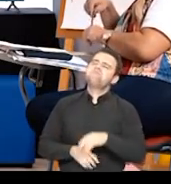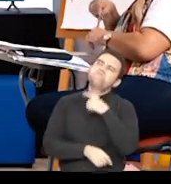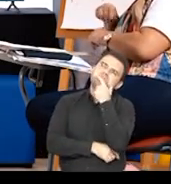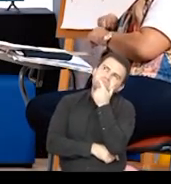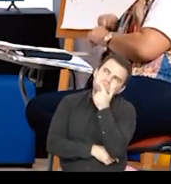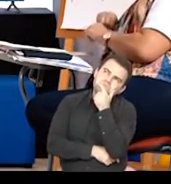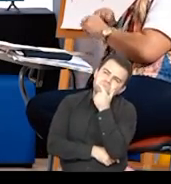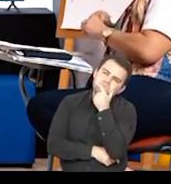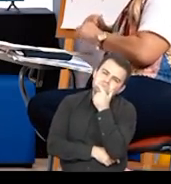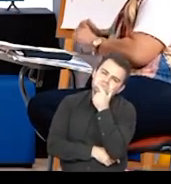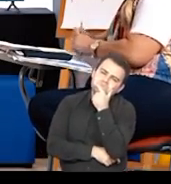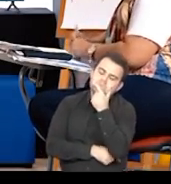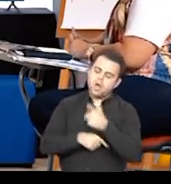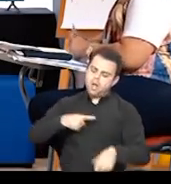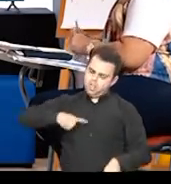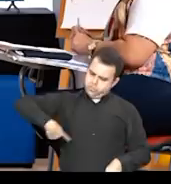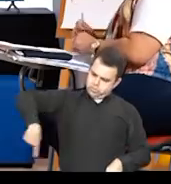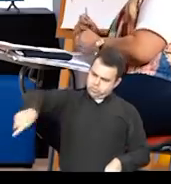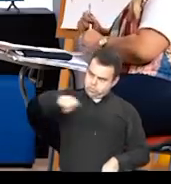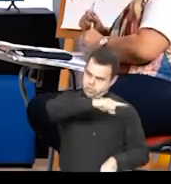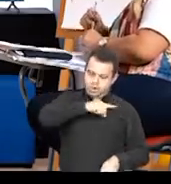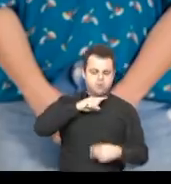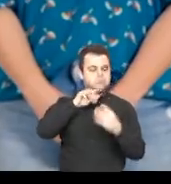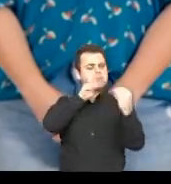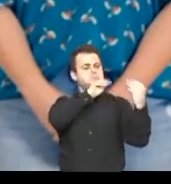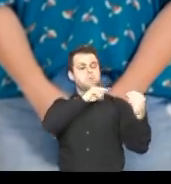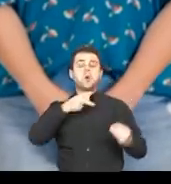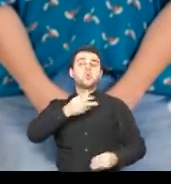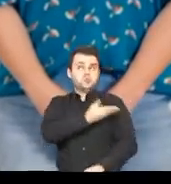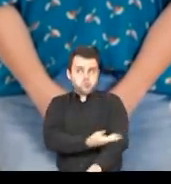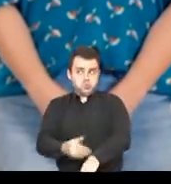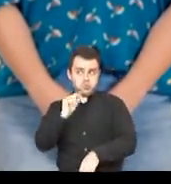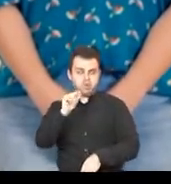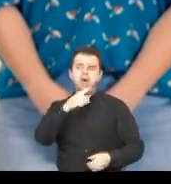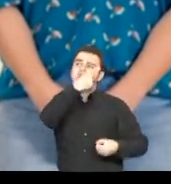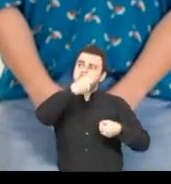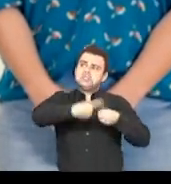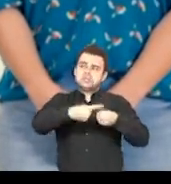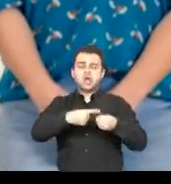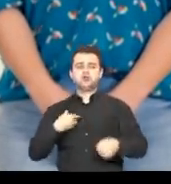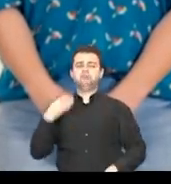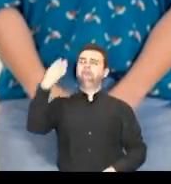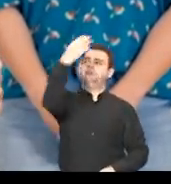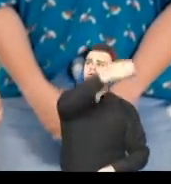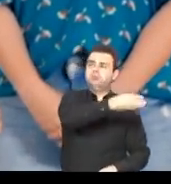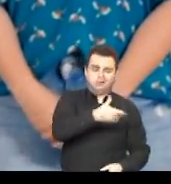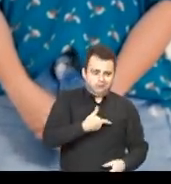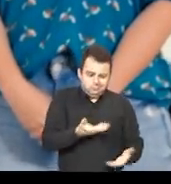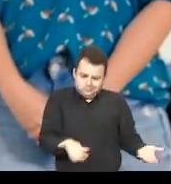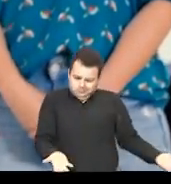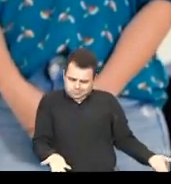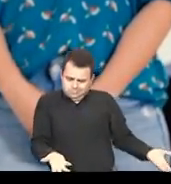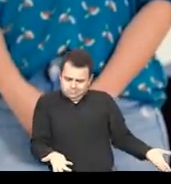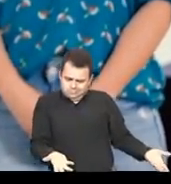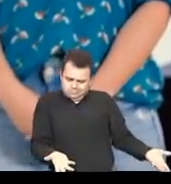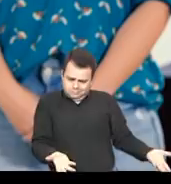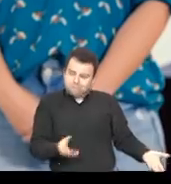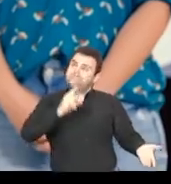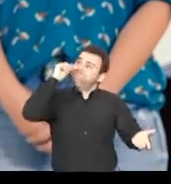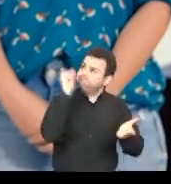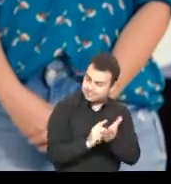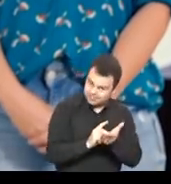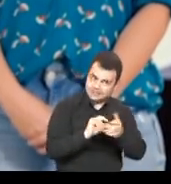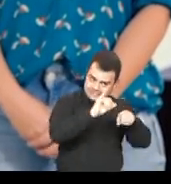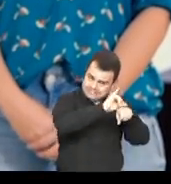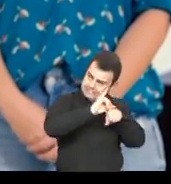Então, por que nós falamos vou para a cidade quando, na verdade, nós